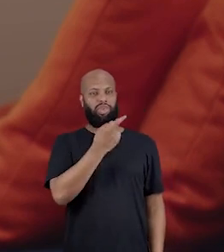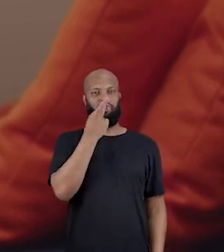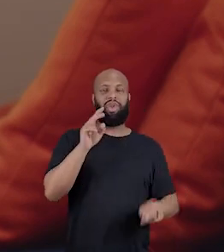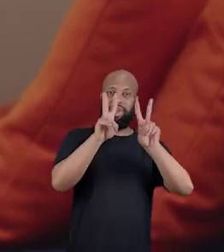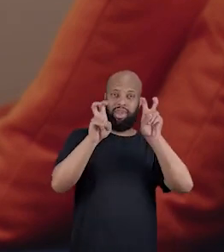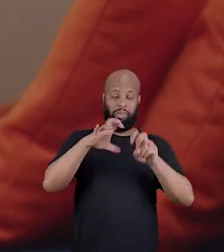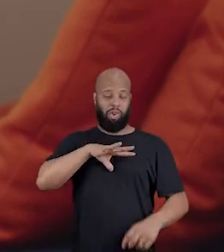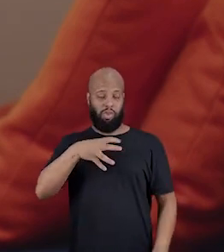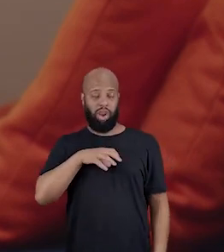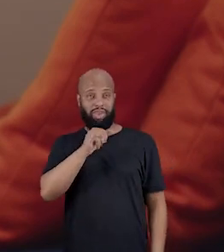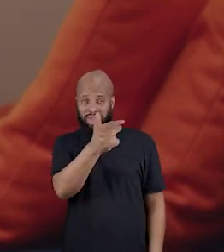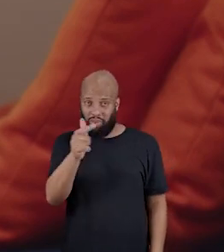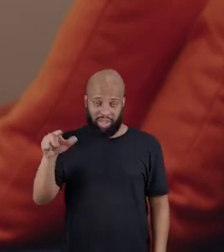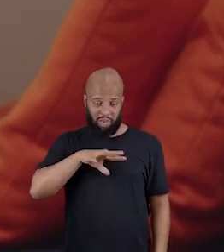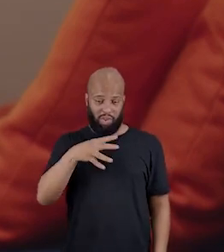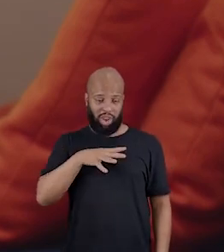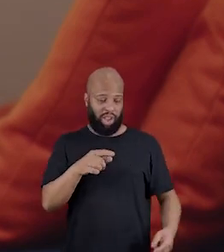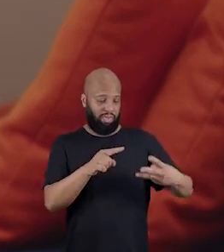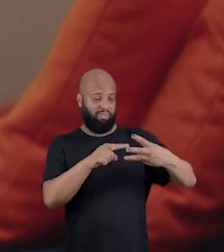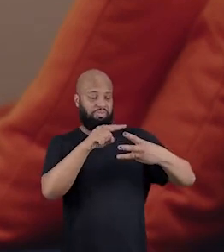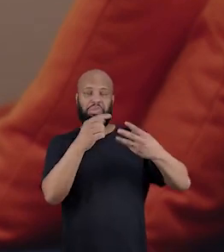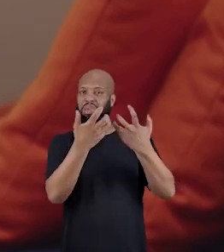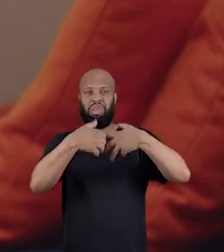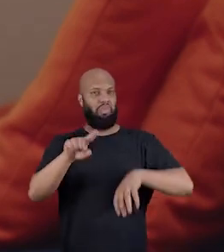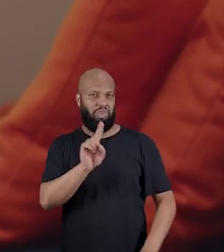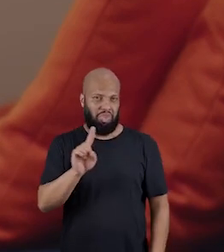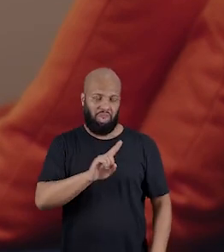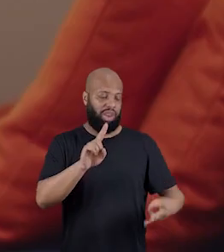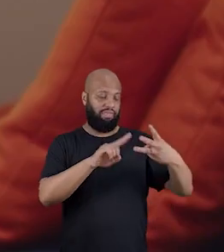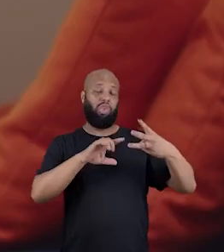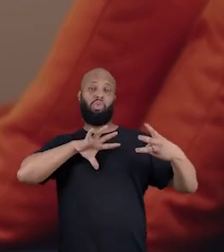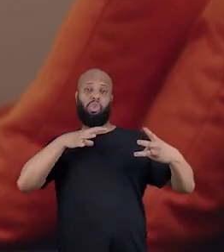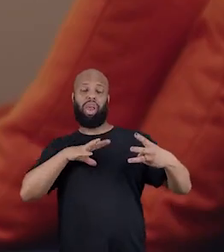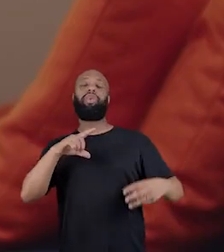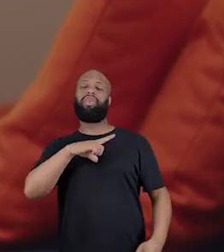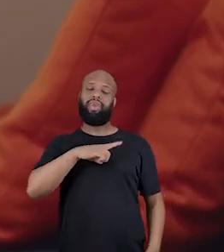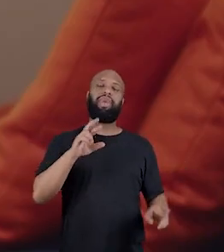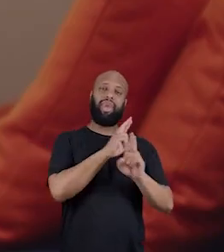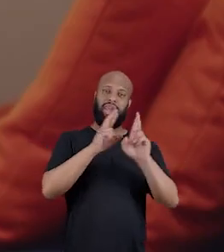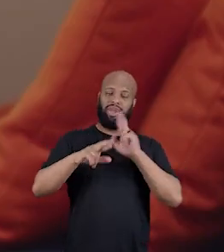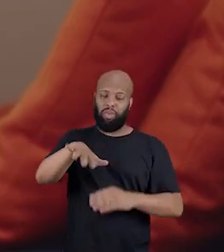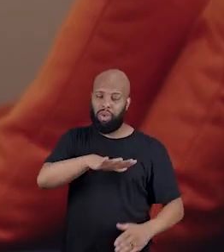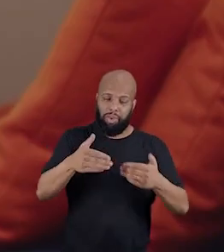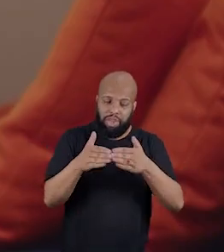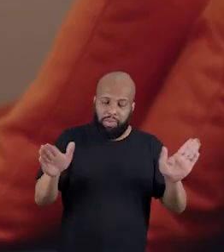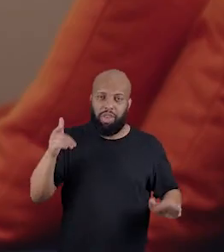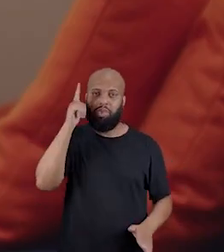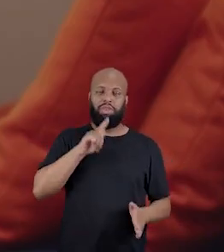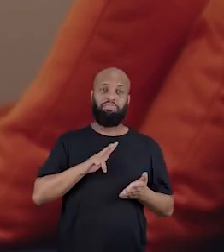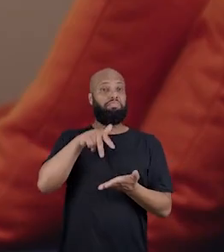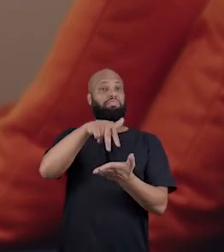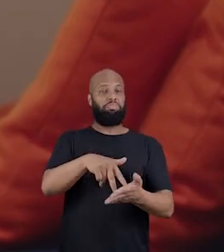aí, quando a gente fala de coragem, se você não tiver isso, você também, os outros não funcionam, né? Então, a coragem tem a ver com esse ambiente aberto, com você poder